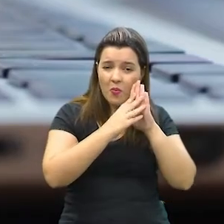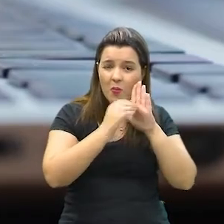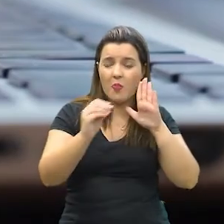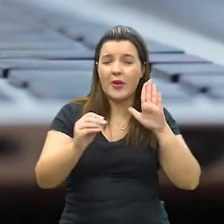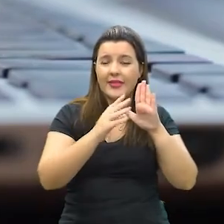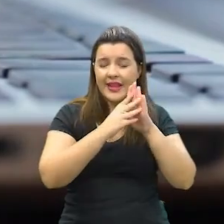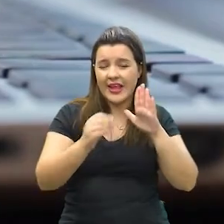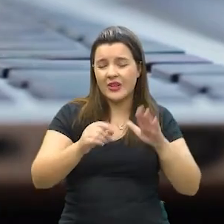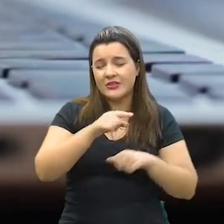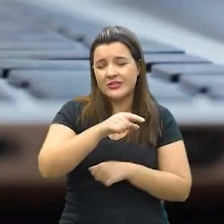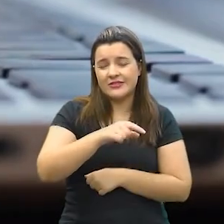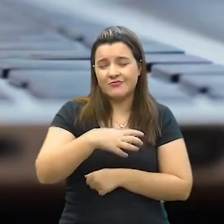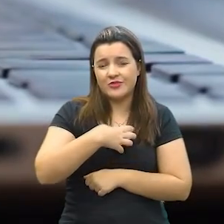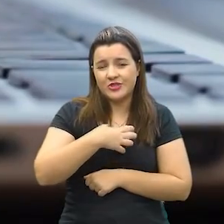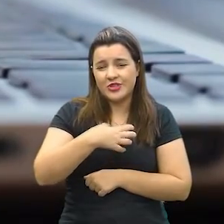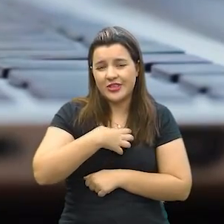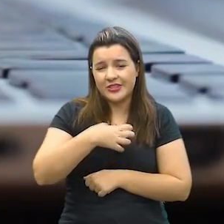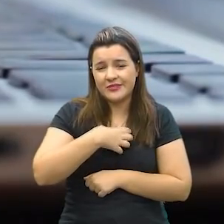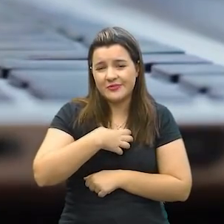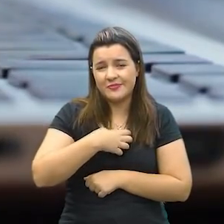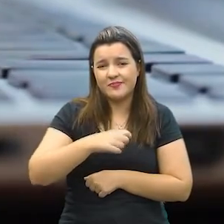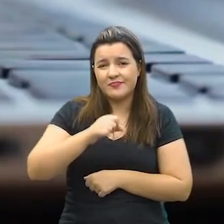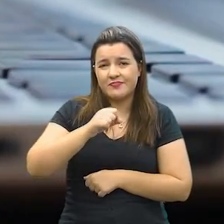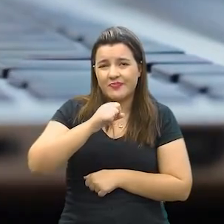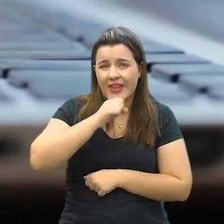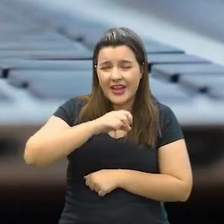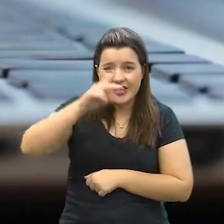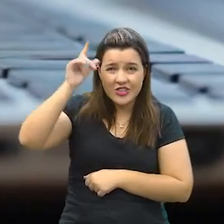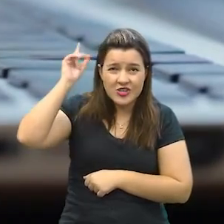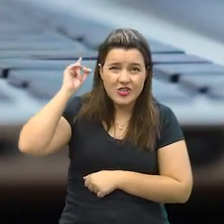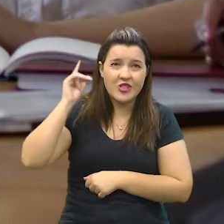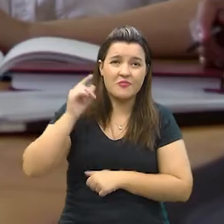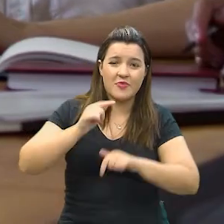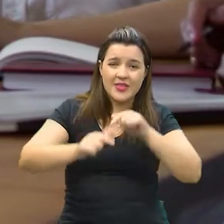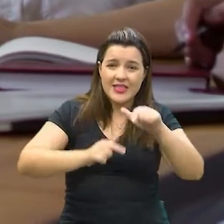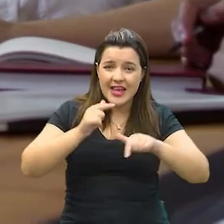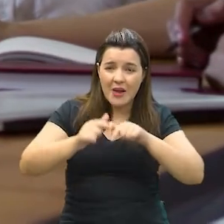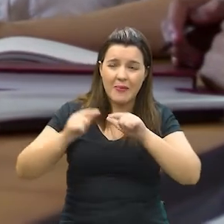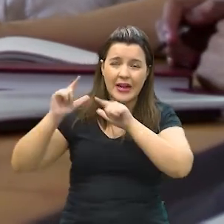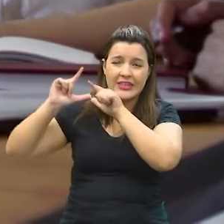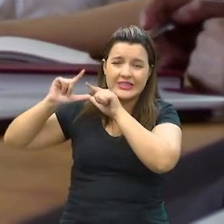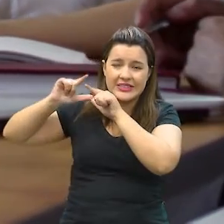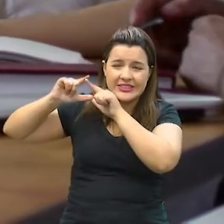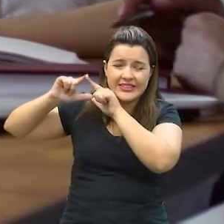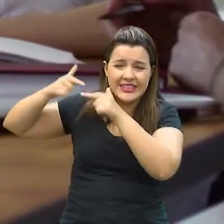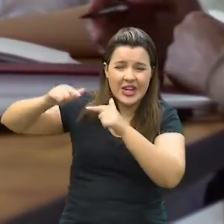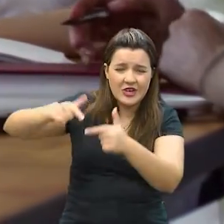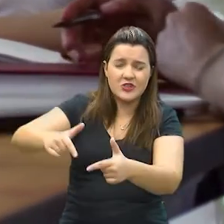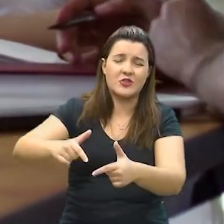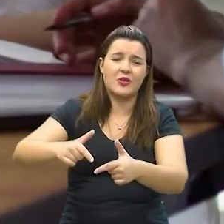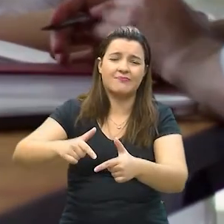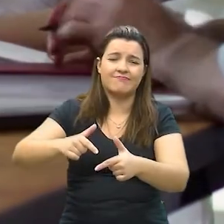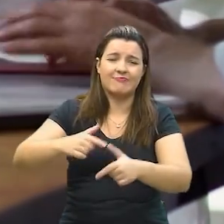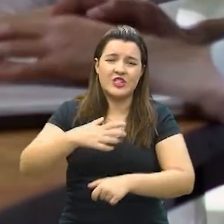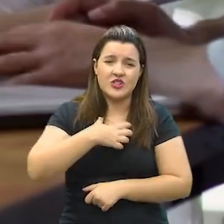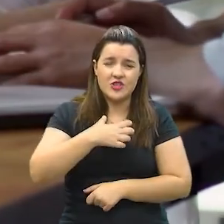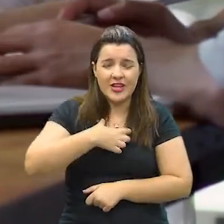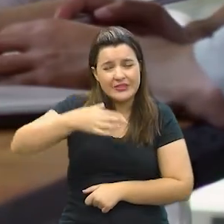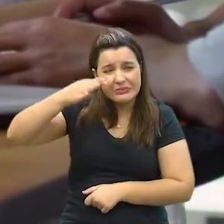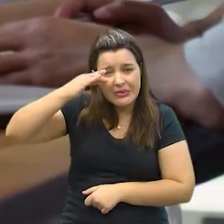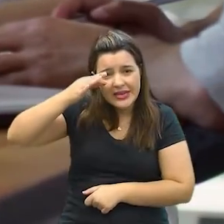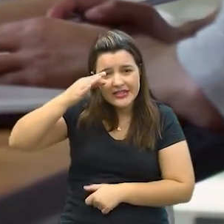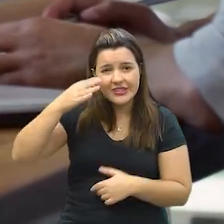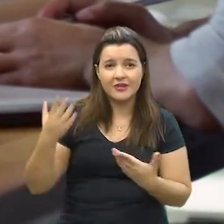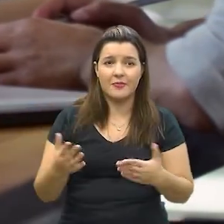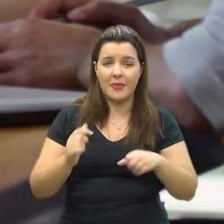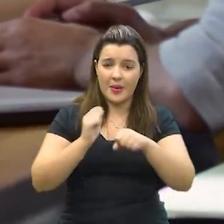estruturadas para esse modelo mais presencial, para esse modelo mais tradicional, né? E logo quando surgiu a pandemia,